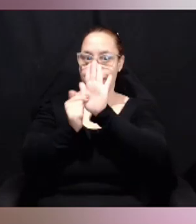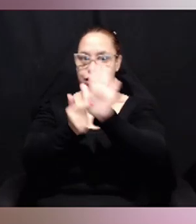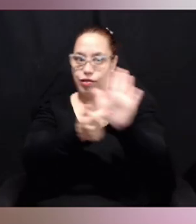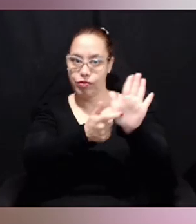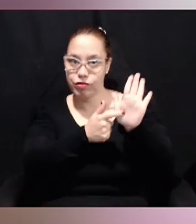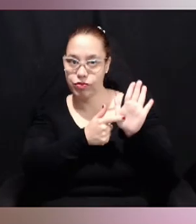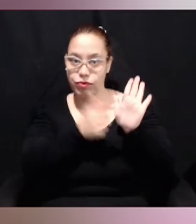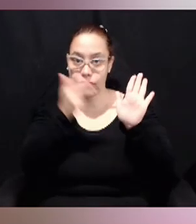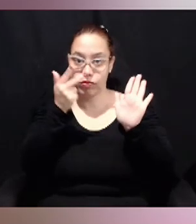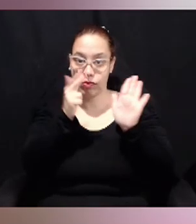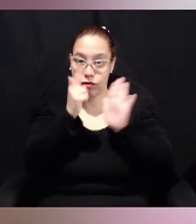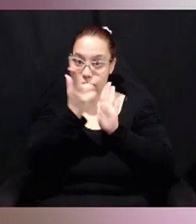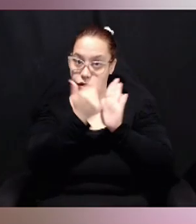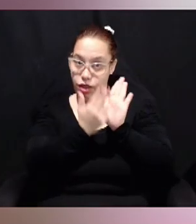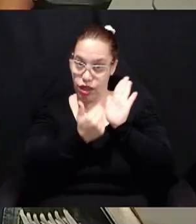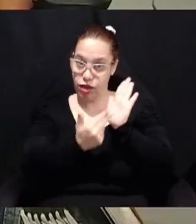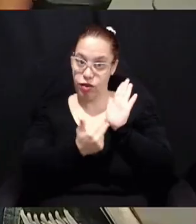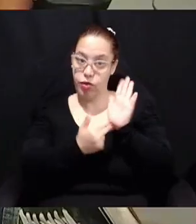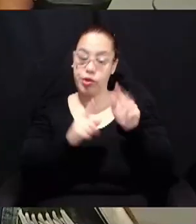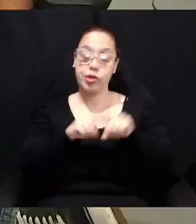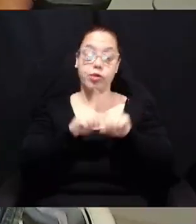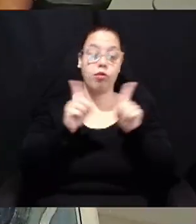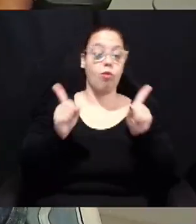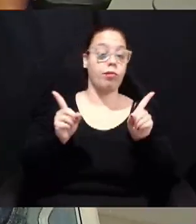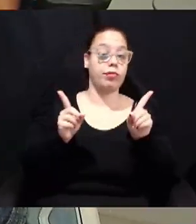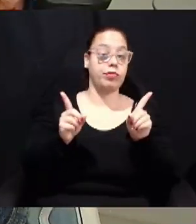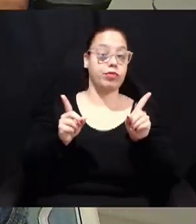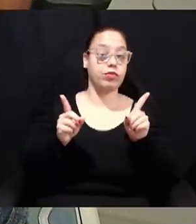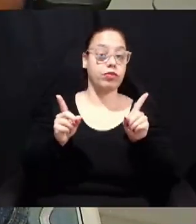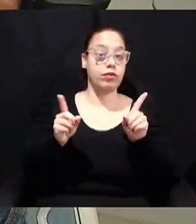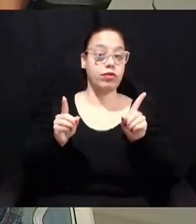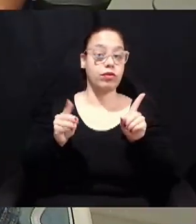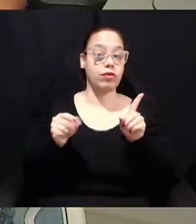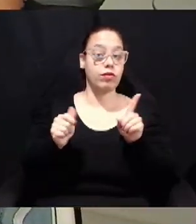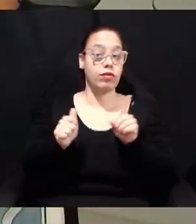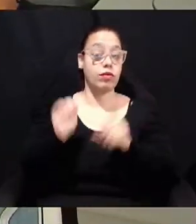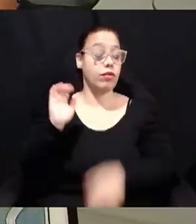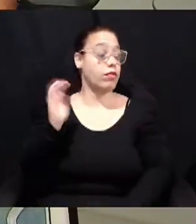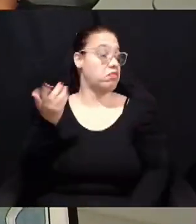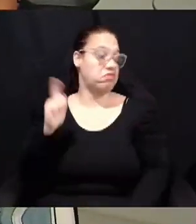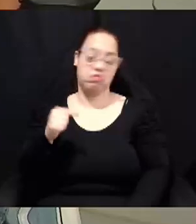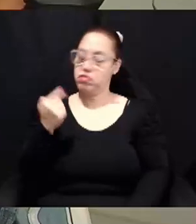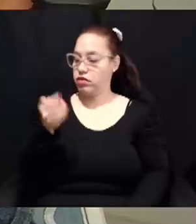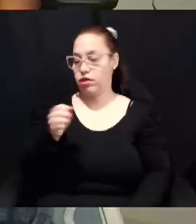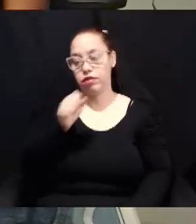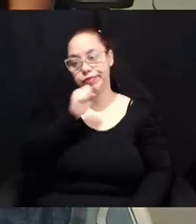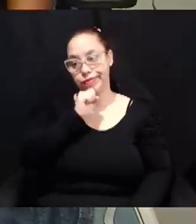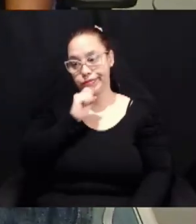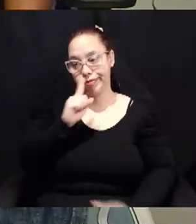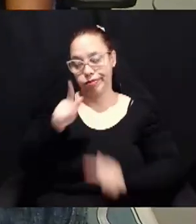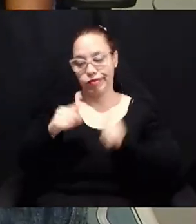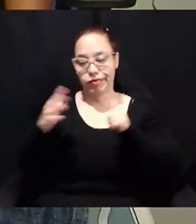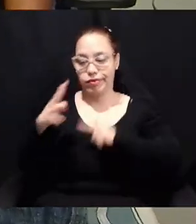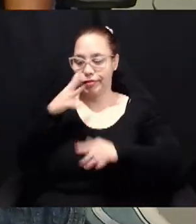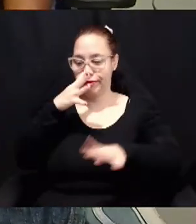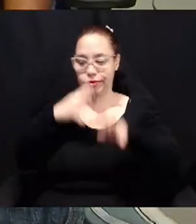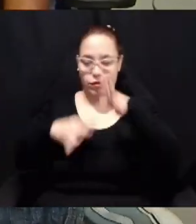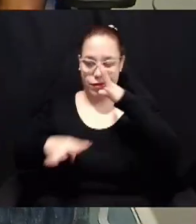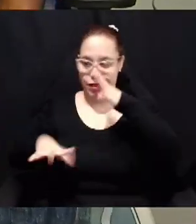tal. Mas acabou que a gente depois, mais velhos, foi tendo outras inspirações e outras coisas